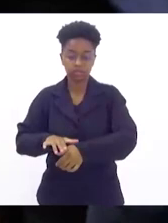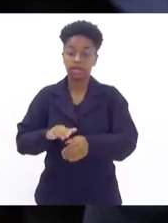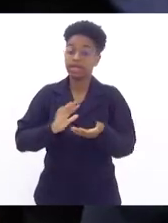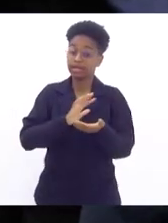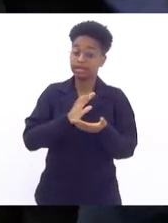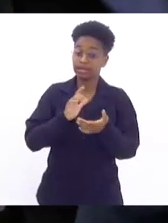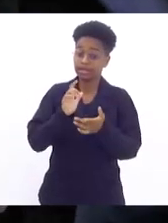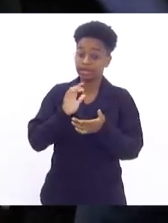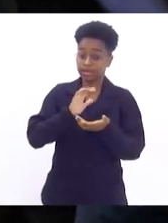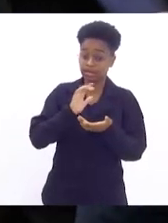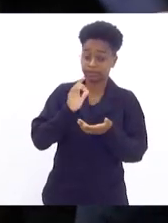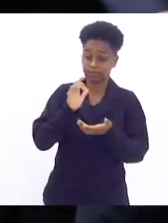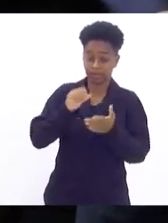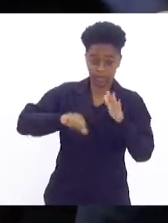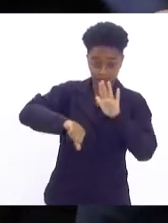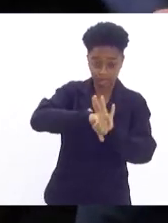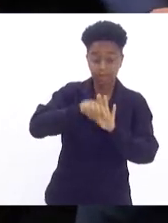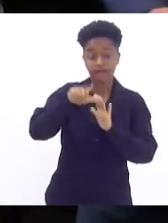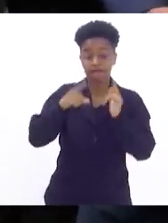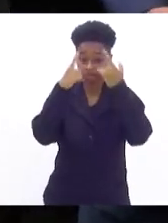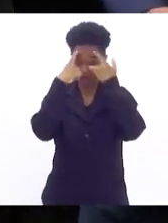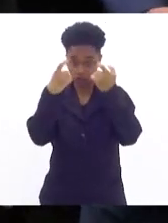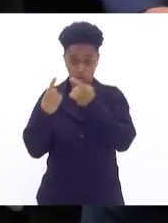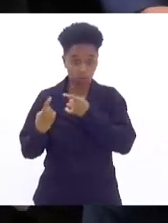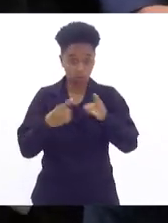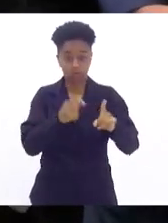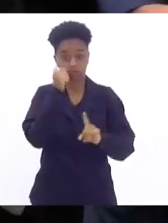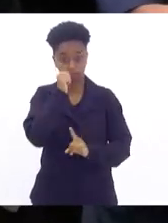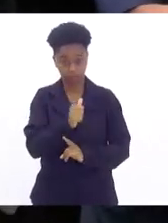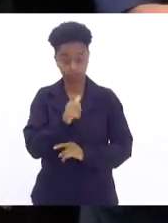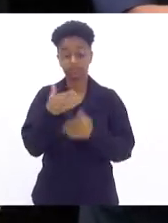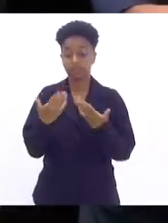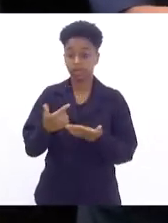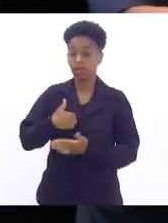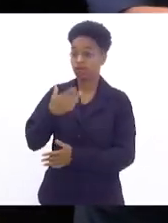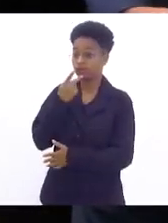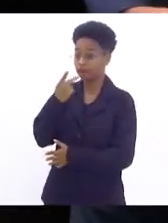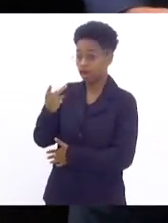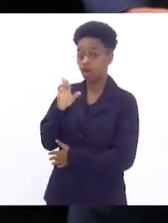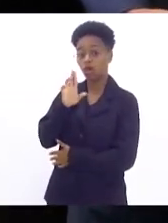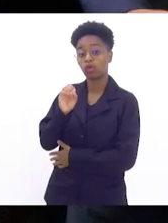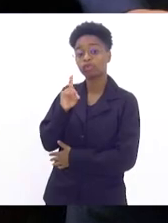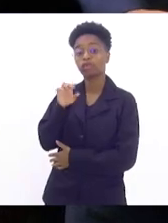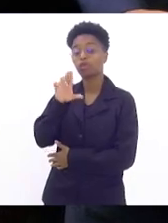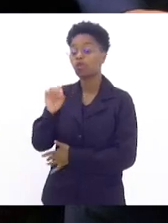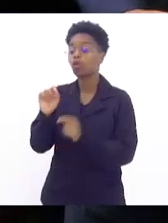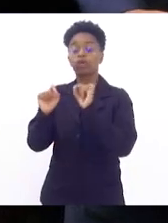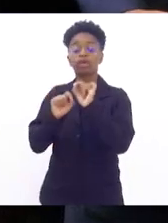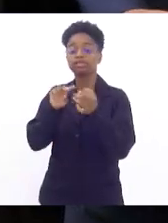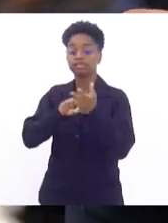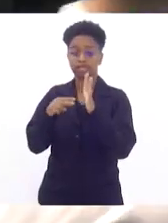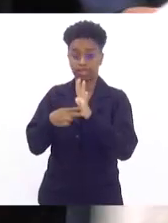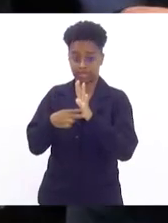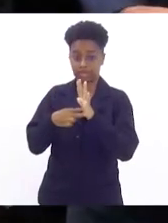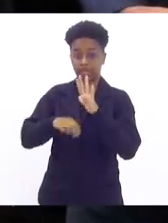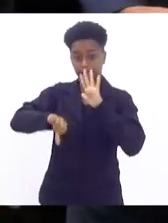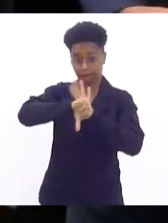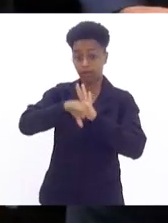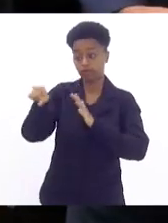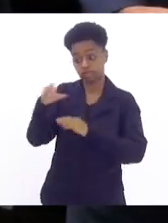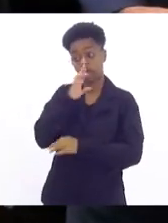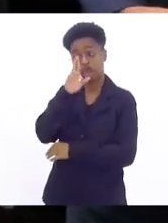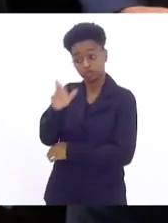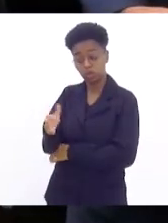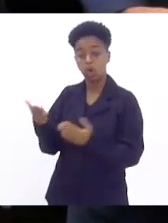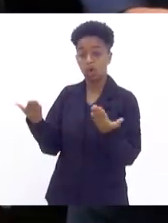essas coisas são crimes Então vamos dizer Deputado Rodrigo Amorim O que é crime pelo qual o Senhor responde hoje